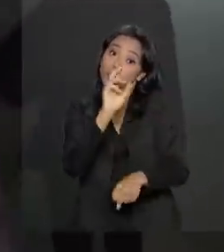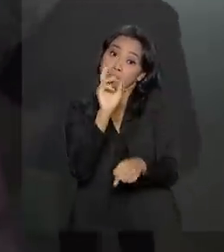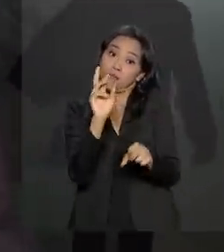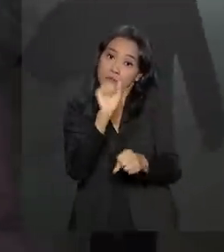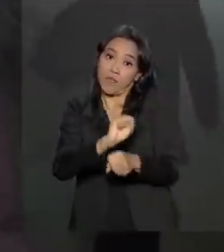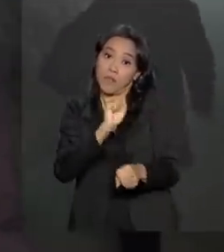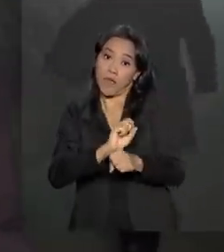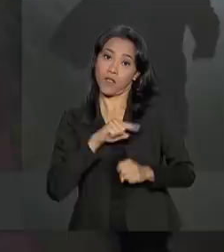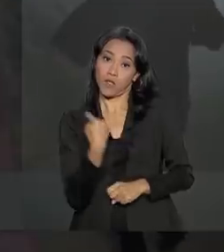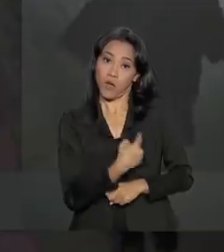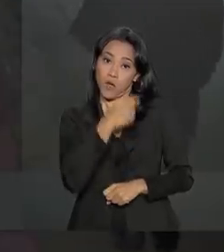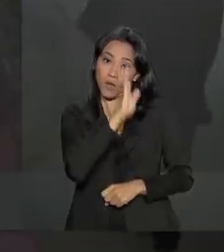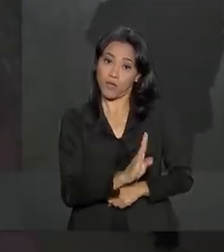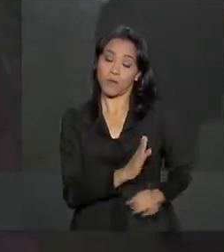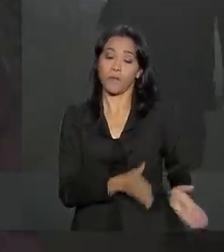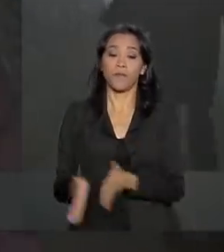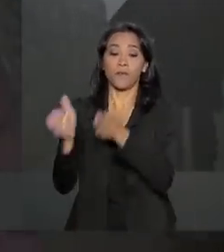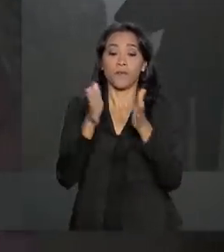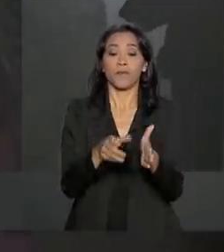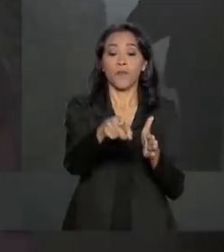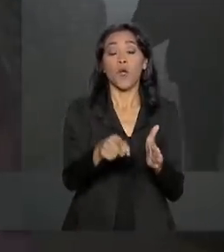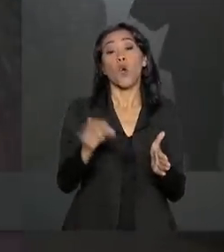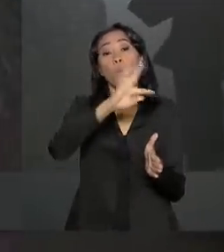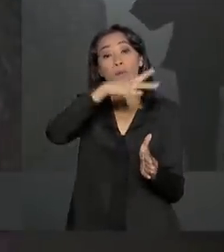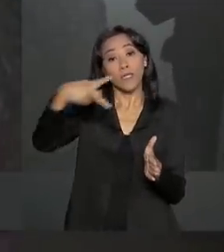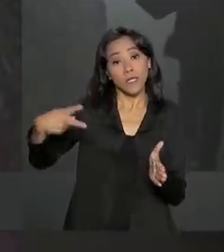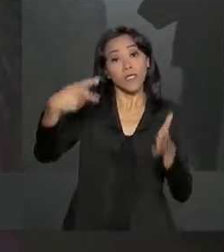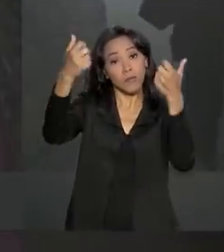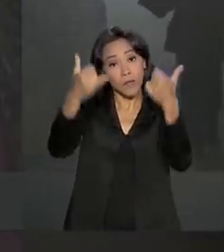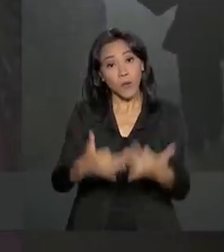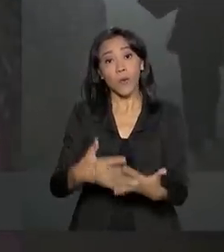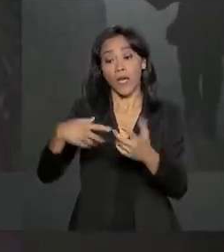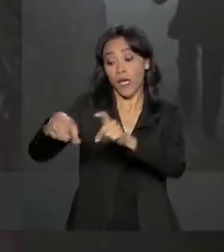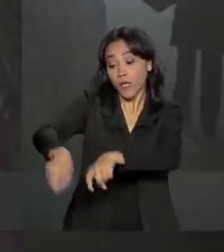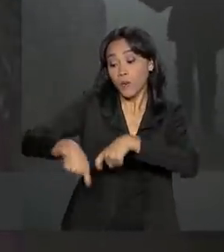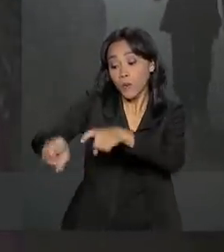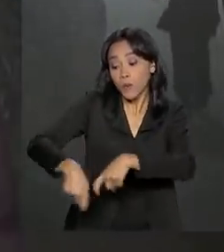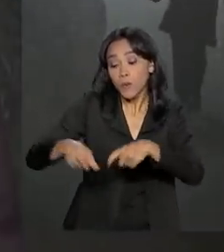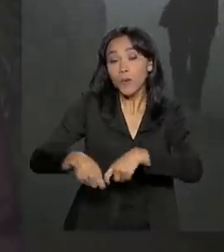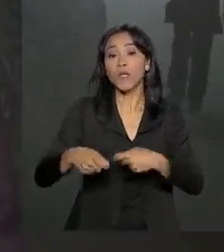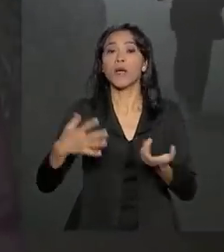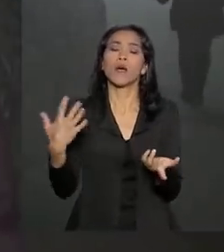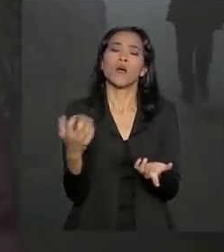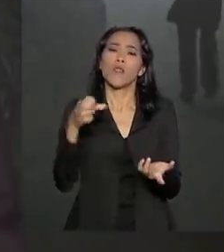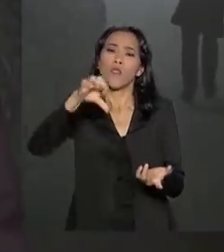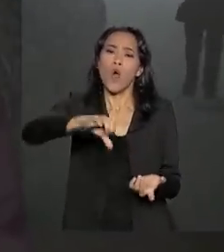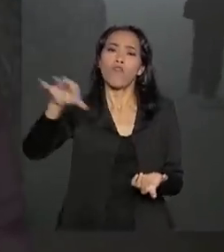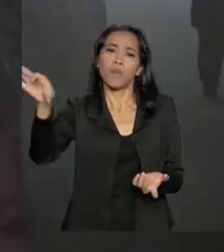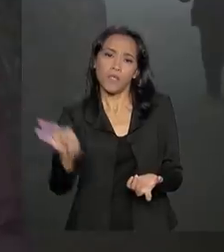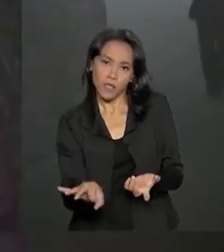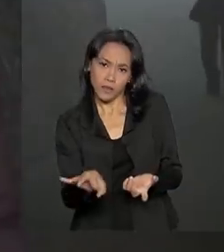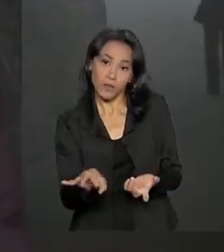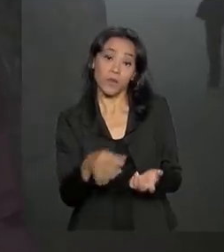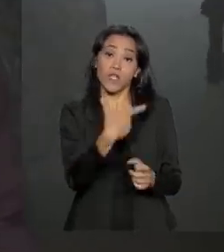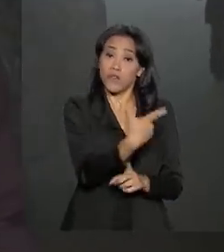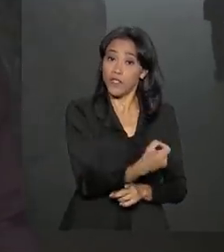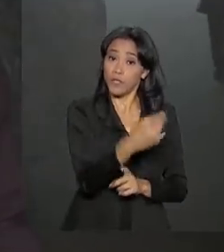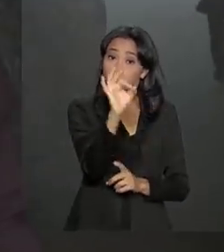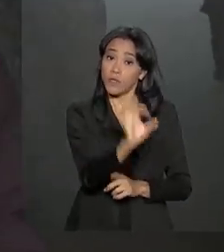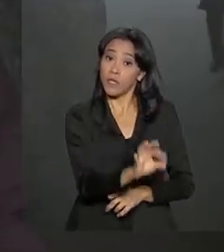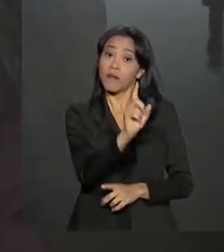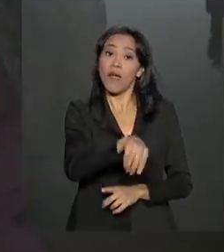brasileiro lembrou que a agricultura faz parte de 9% do território e menos de 20% é dedicado à